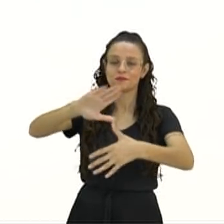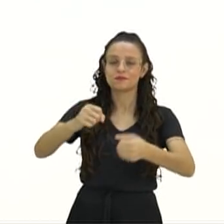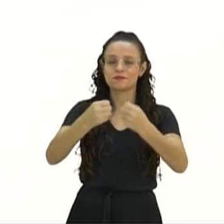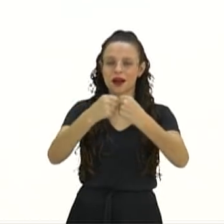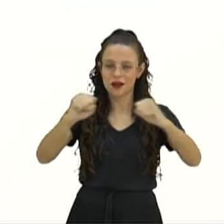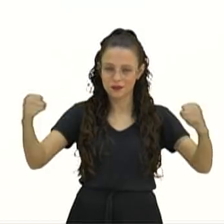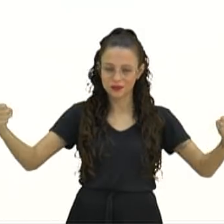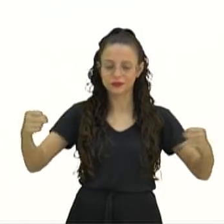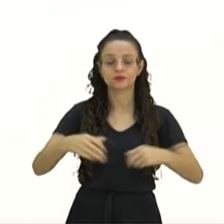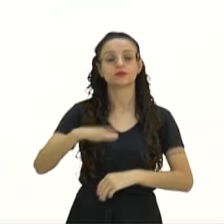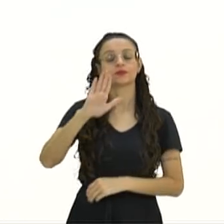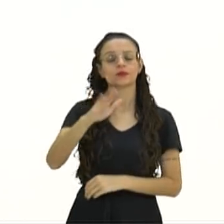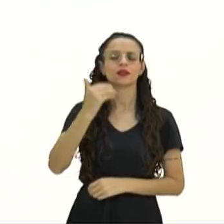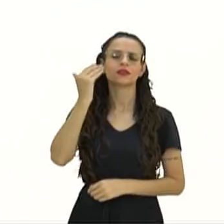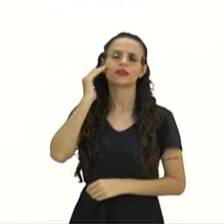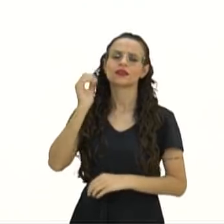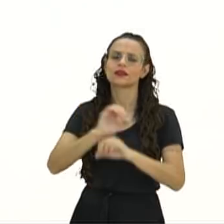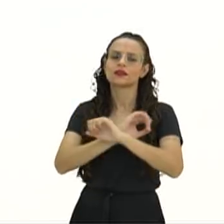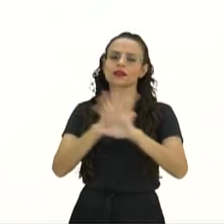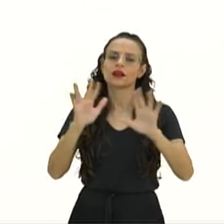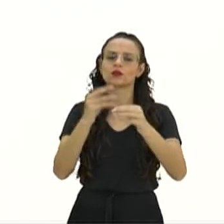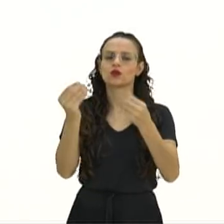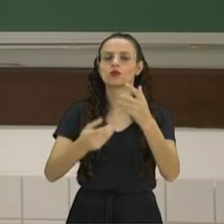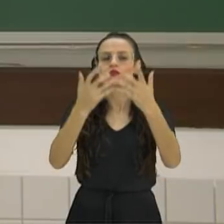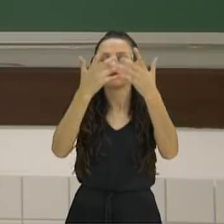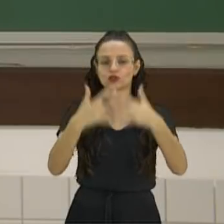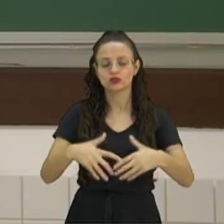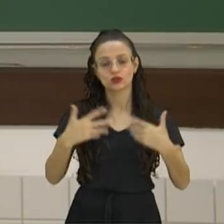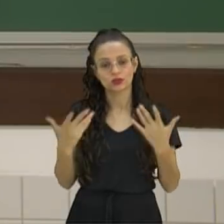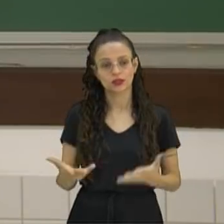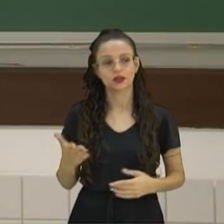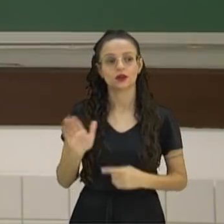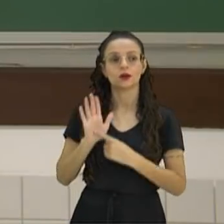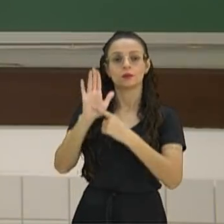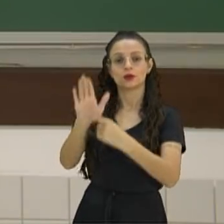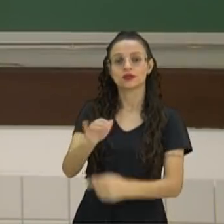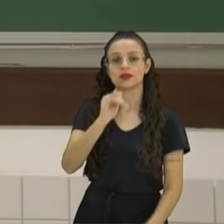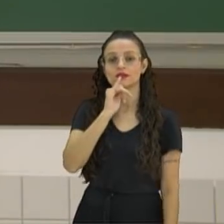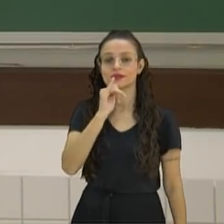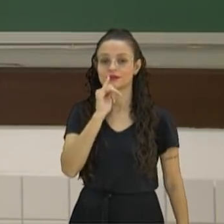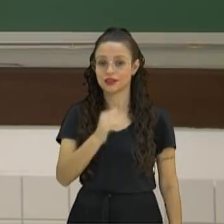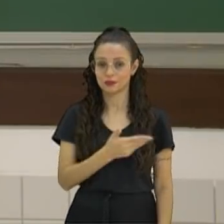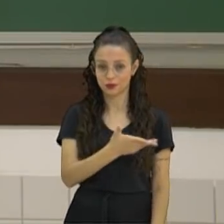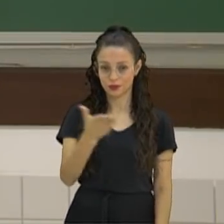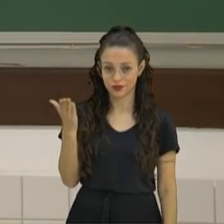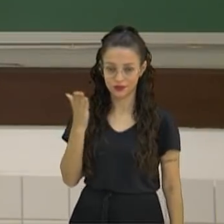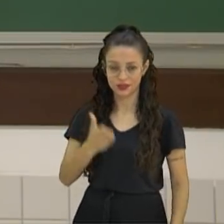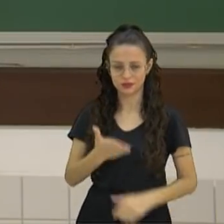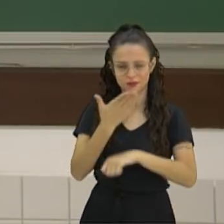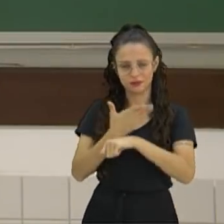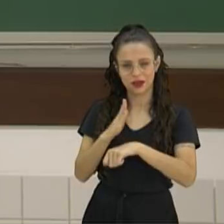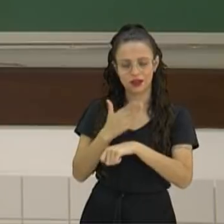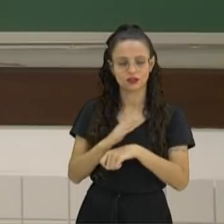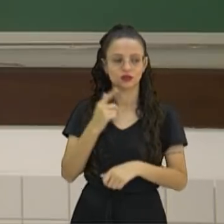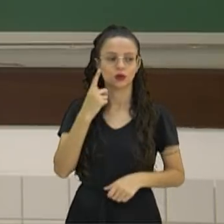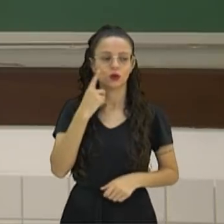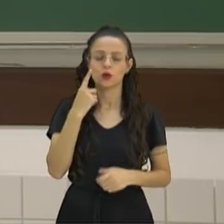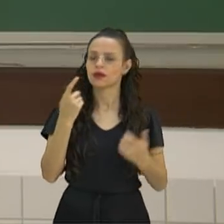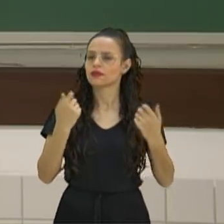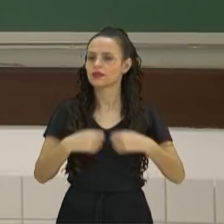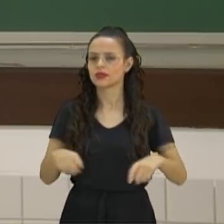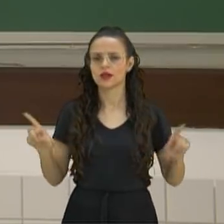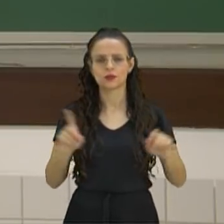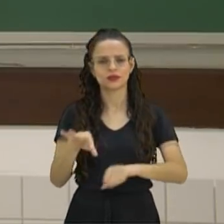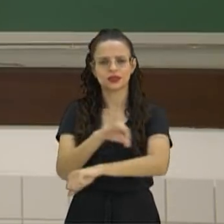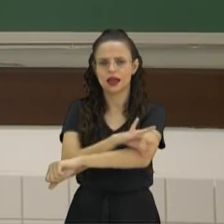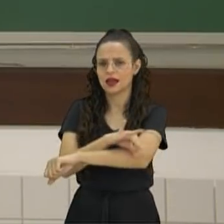para a gente entender melhor isso, como funciona, então, eu trouxe um exemplo prático aqui para a gente trabalhar na nossa aula, que não preciso nem